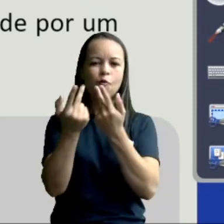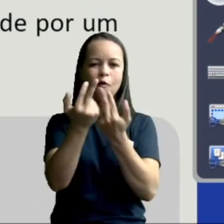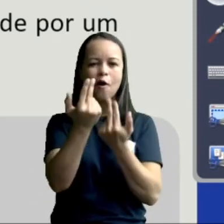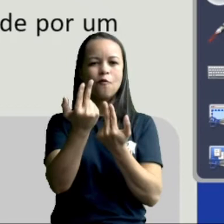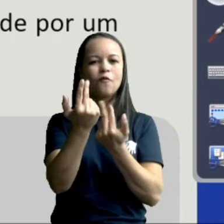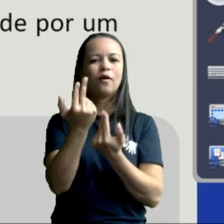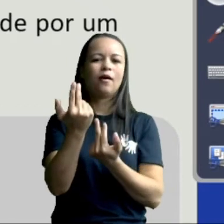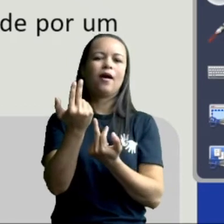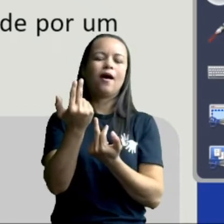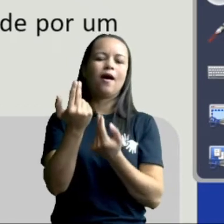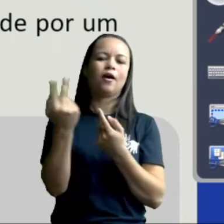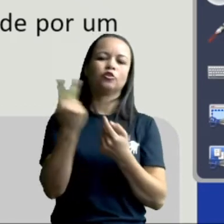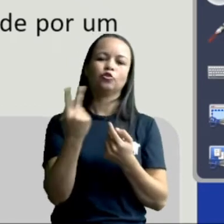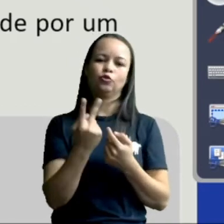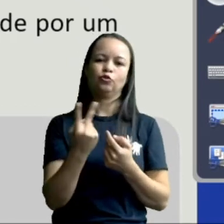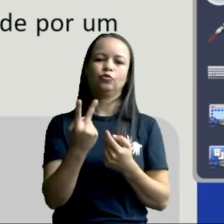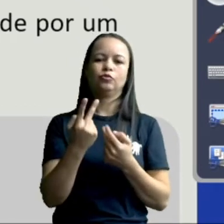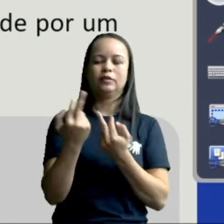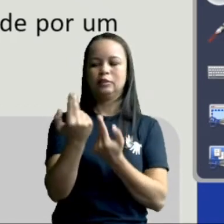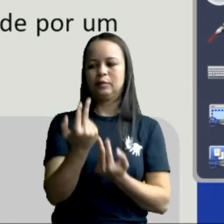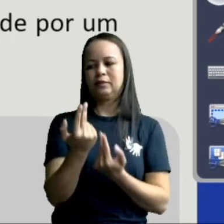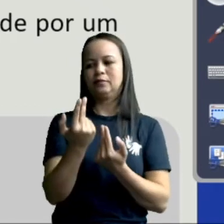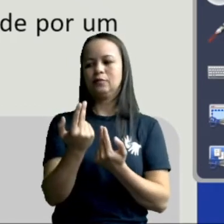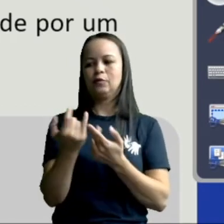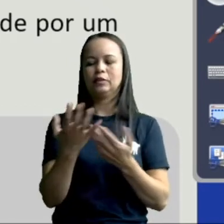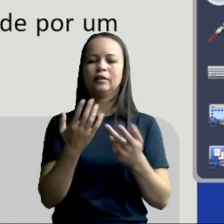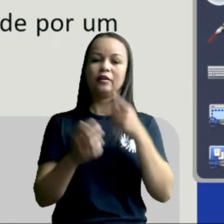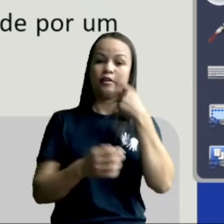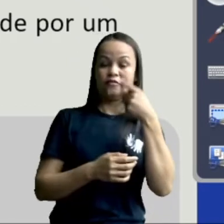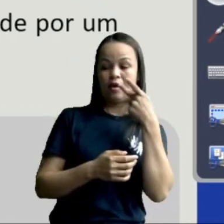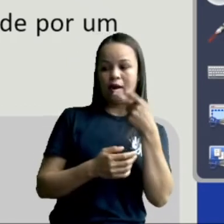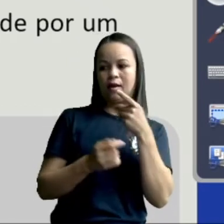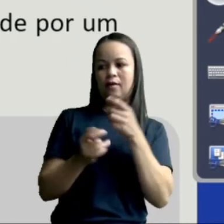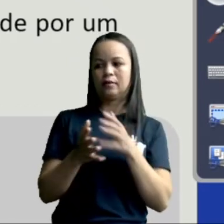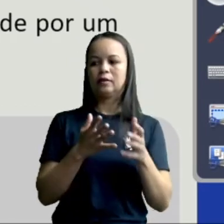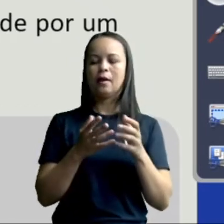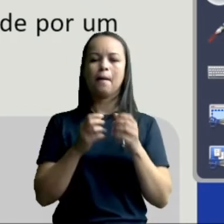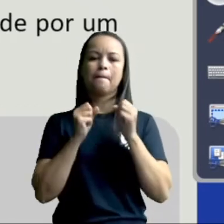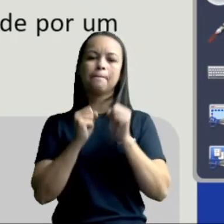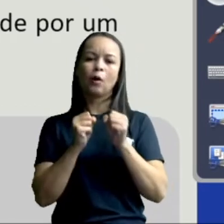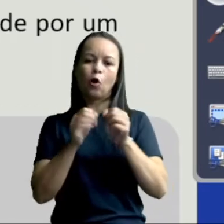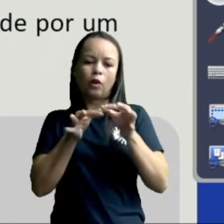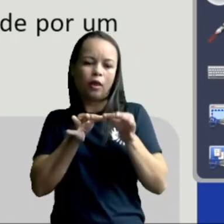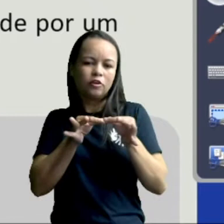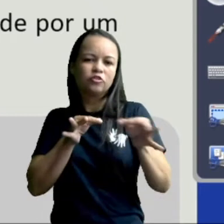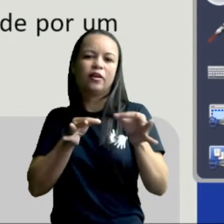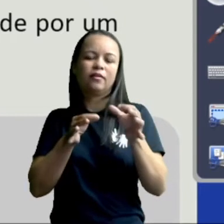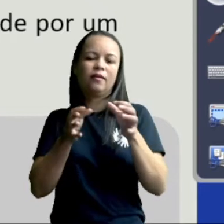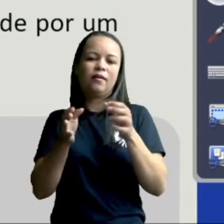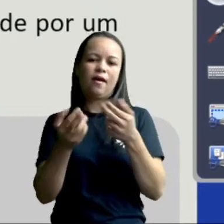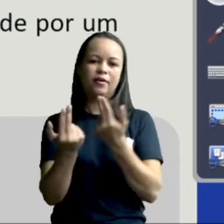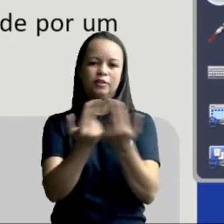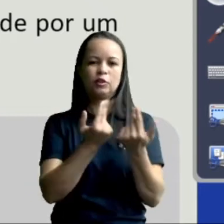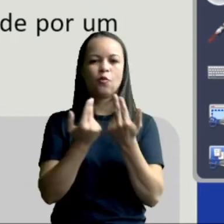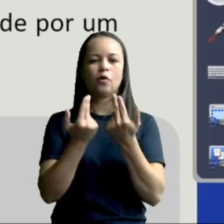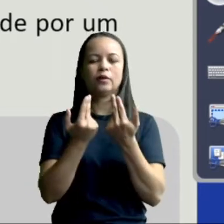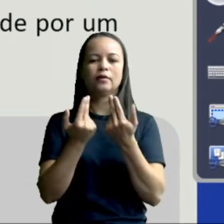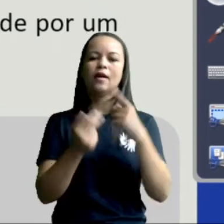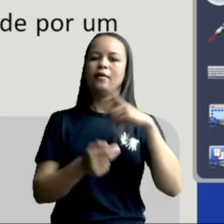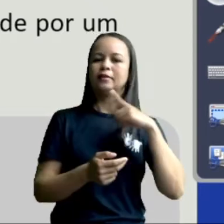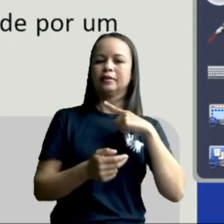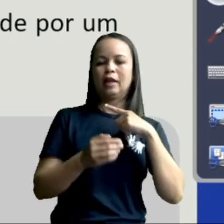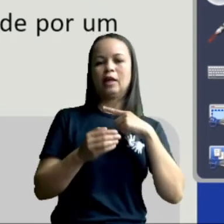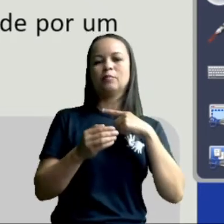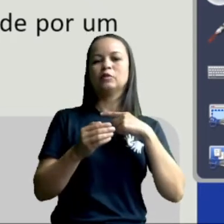essas duas expressões aqui, ó. Isso é o que a gente fala aqui quando diz pode estender as igualdades. Nós temos uma igualdade